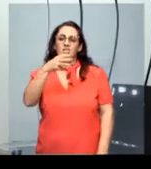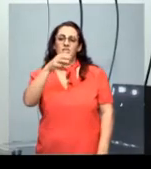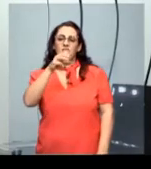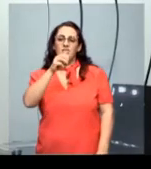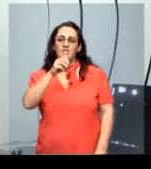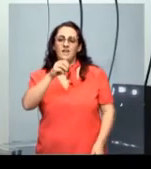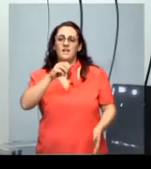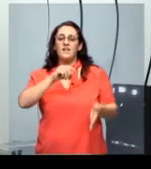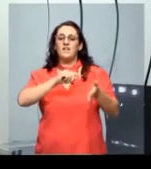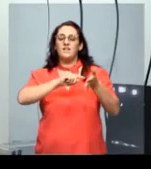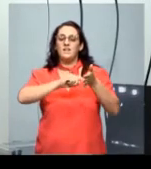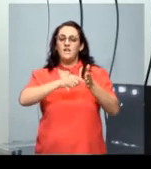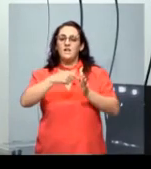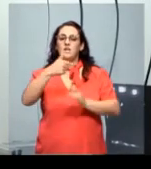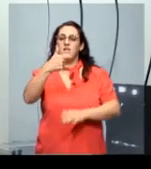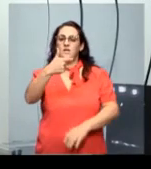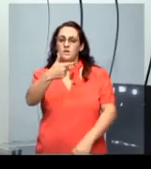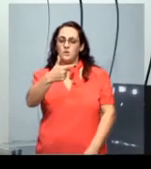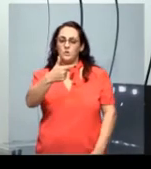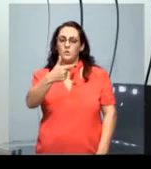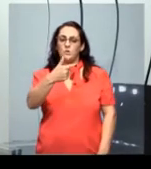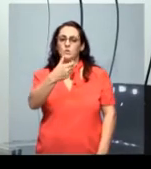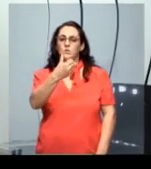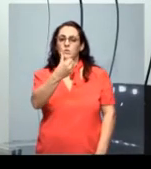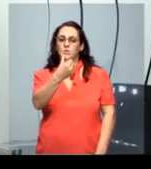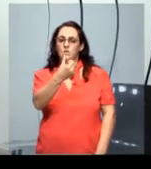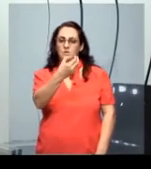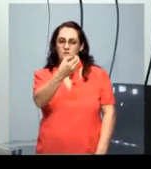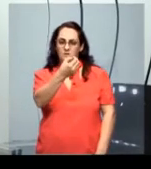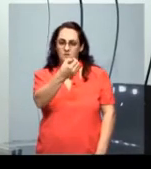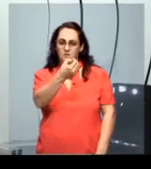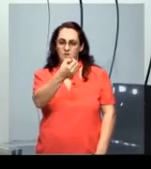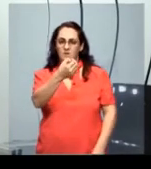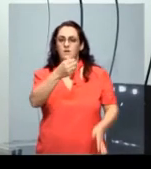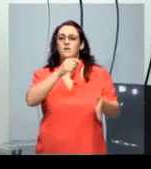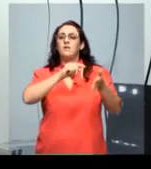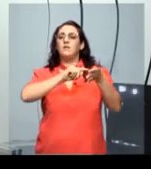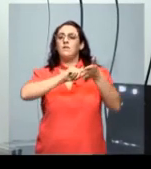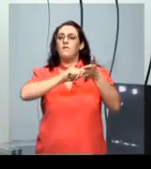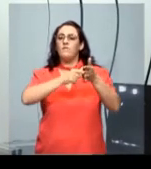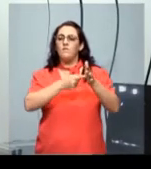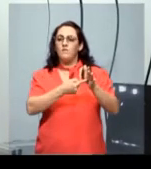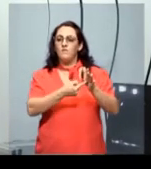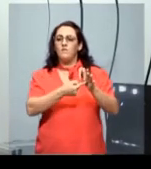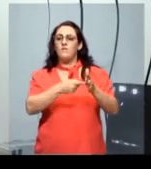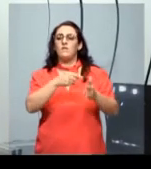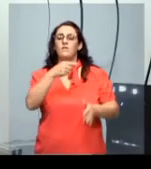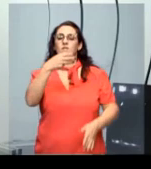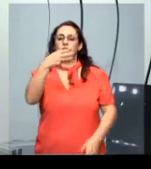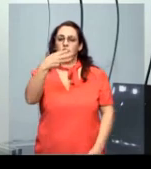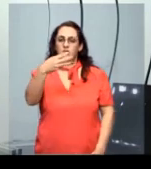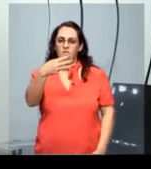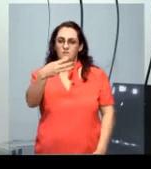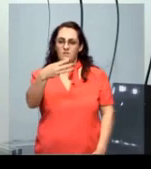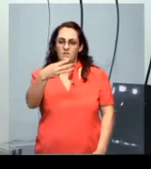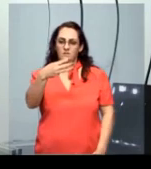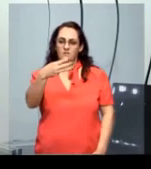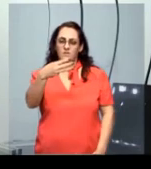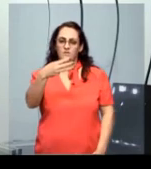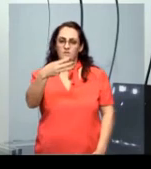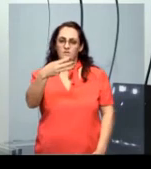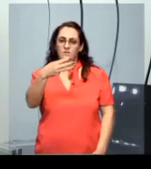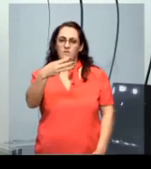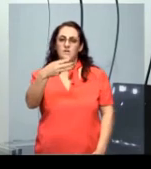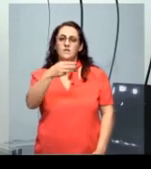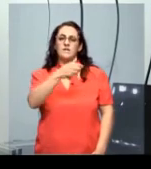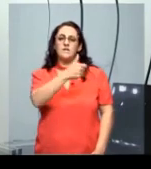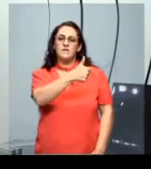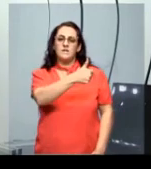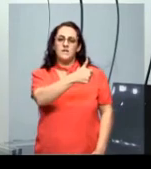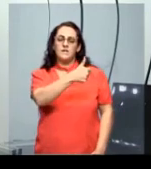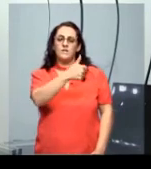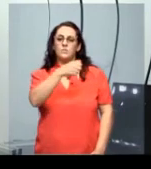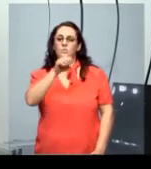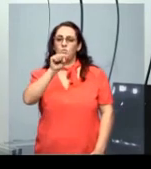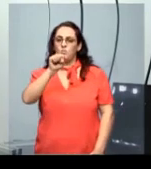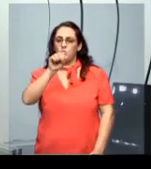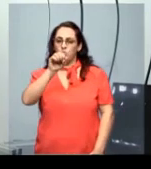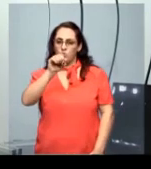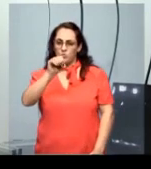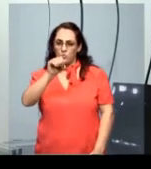30 vezes 2, 60. E 60 vezes 3,